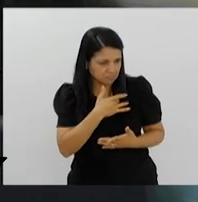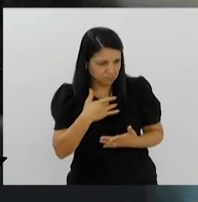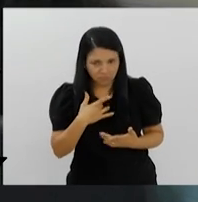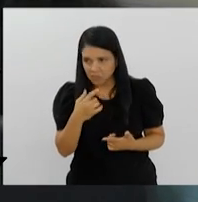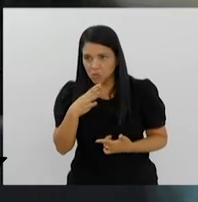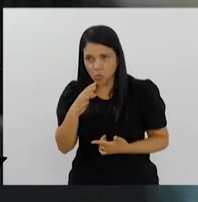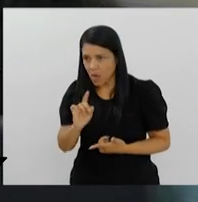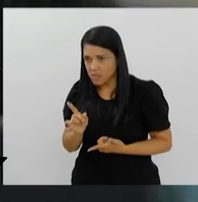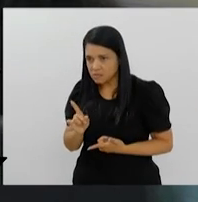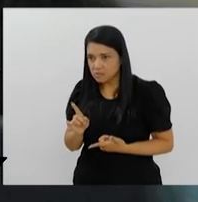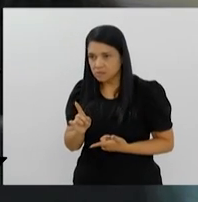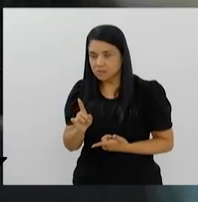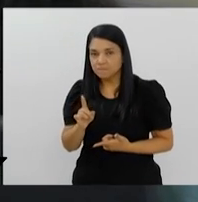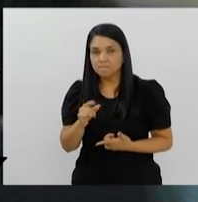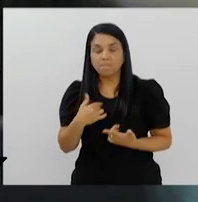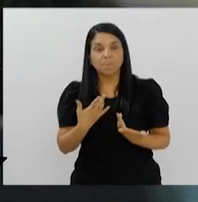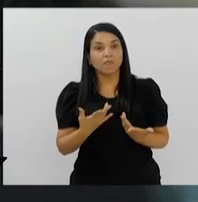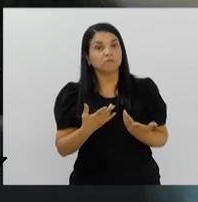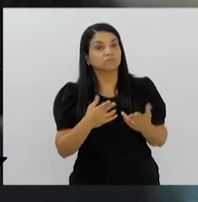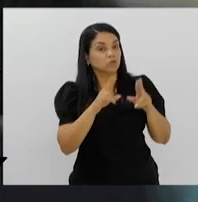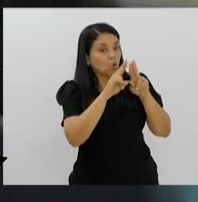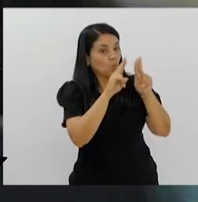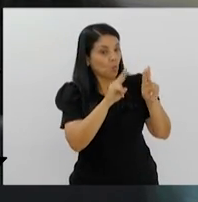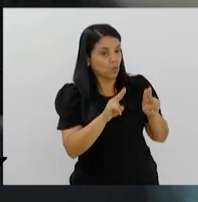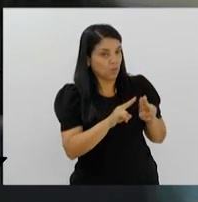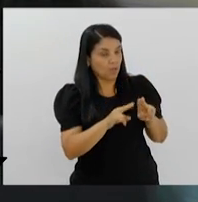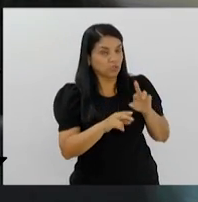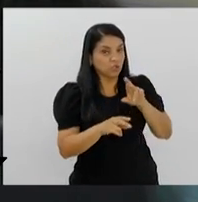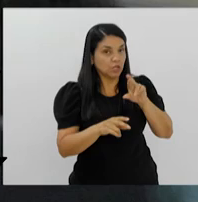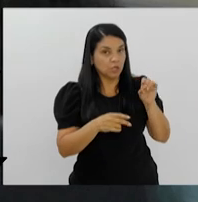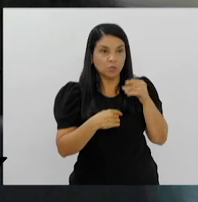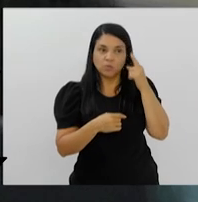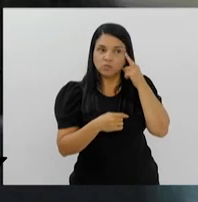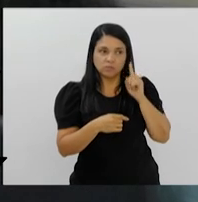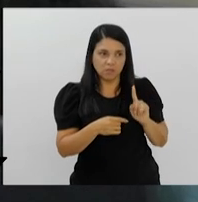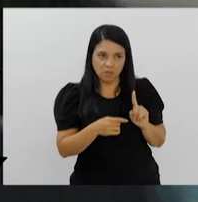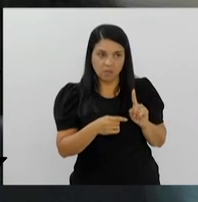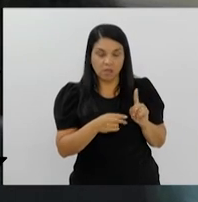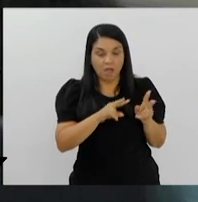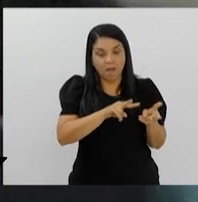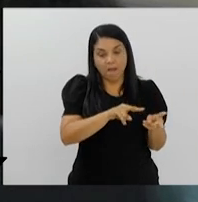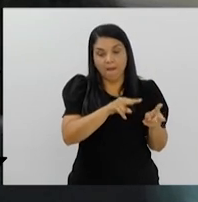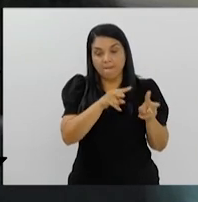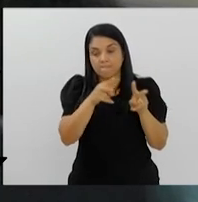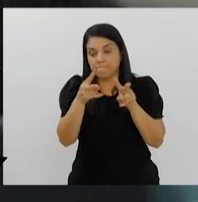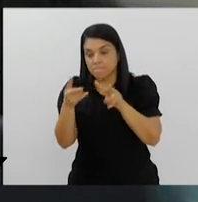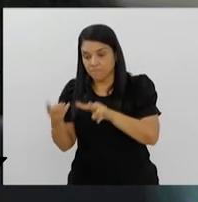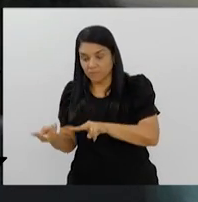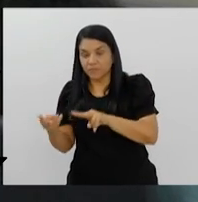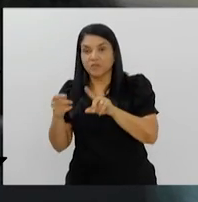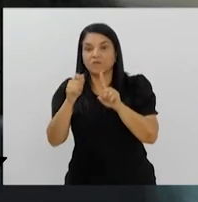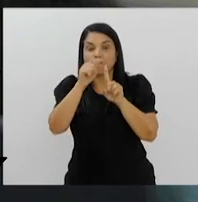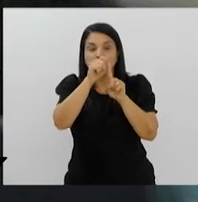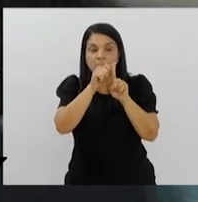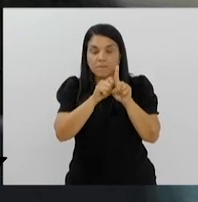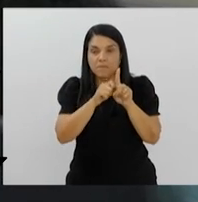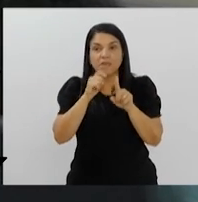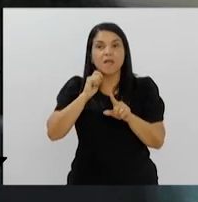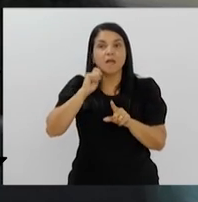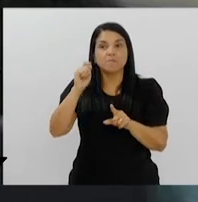da Unimed Rio vossa excelência eu não sei dizer porque na verdade a migração ocorreu em abril de